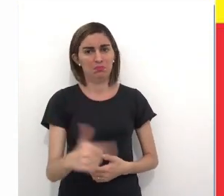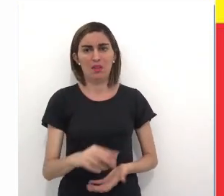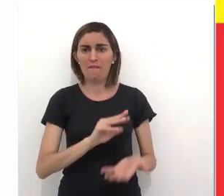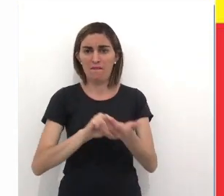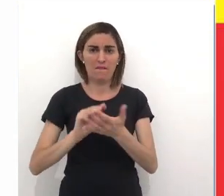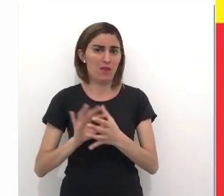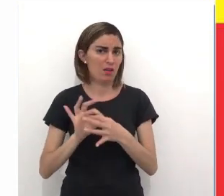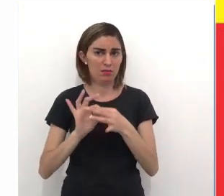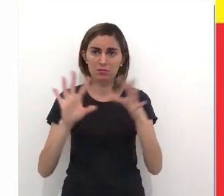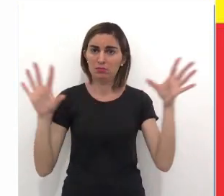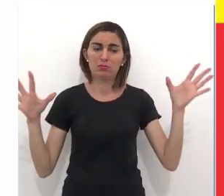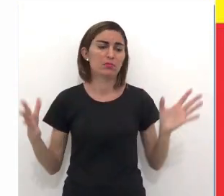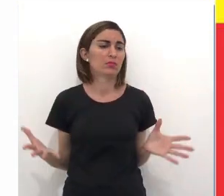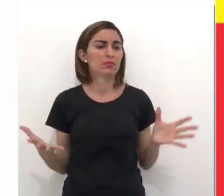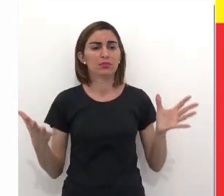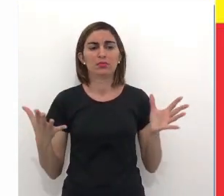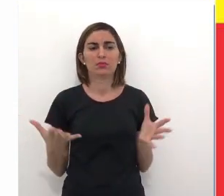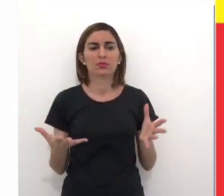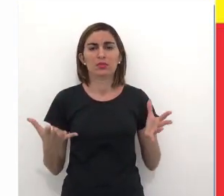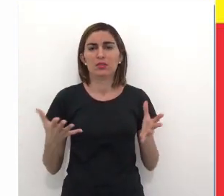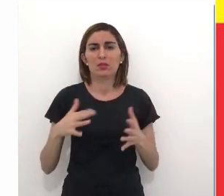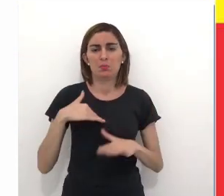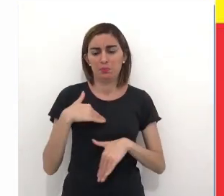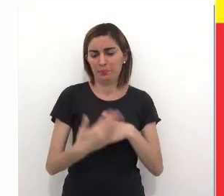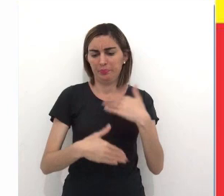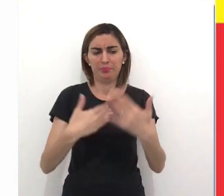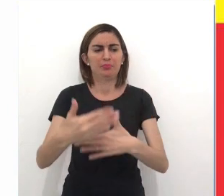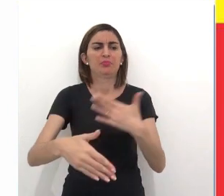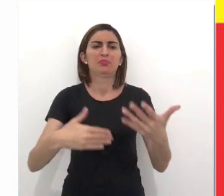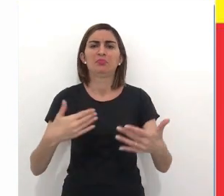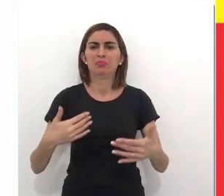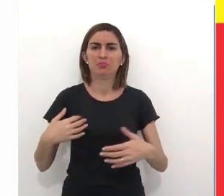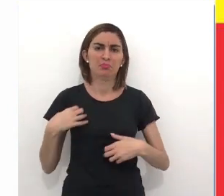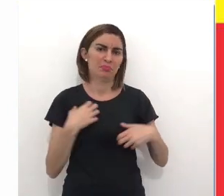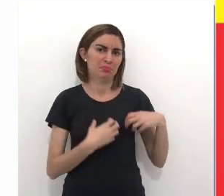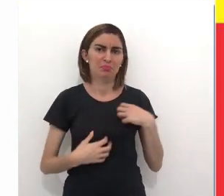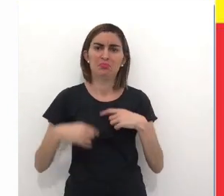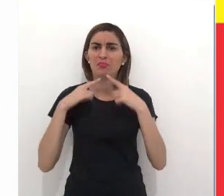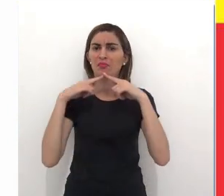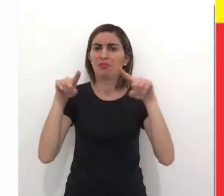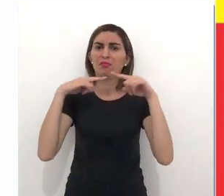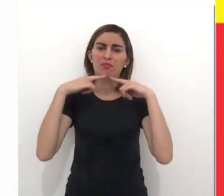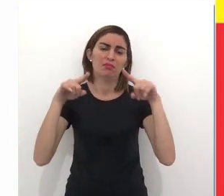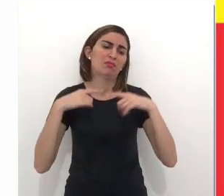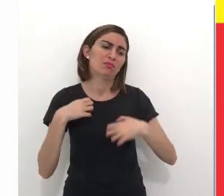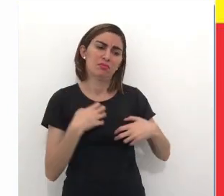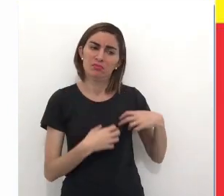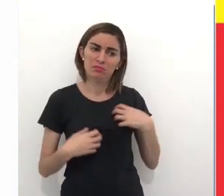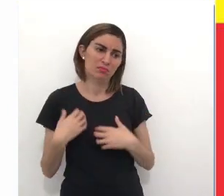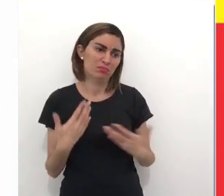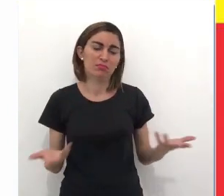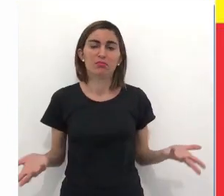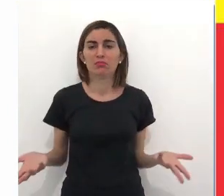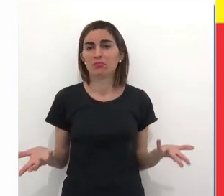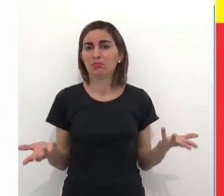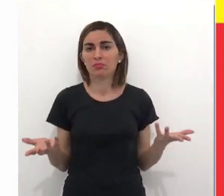inadequada, falta de liberdade, geraram muita insatisfação